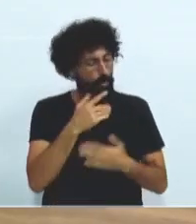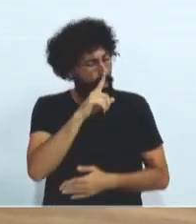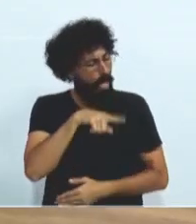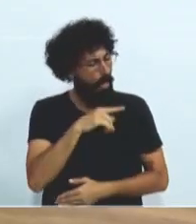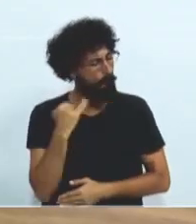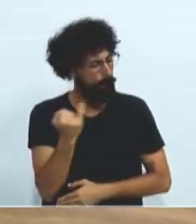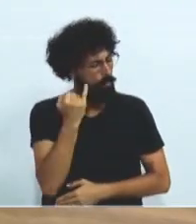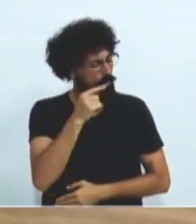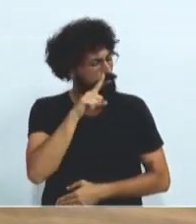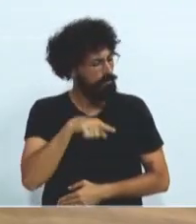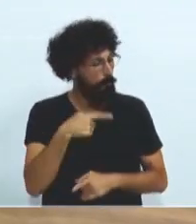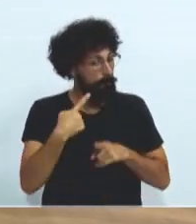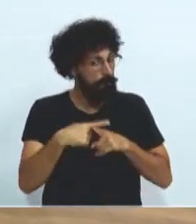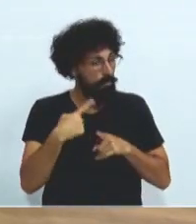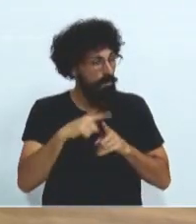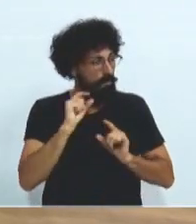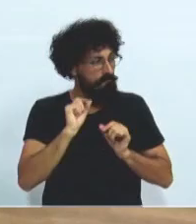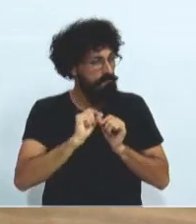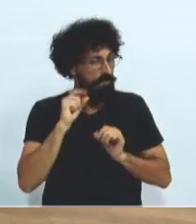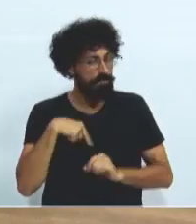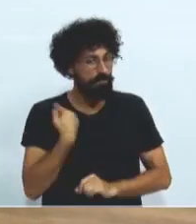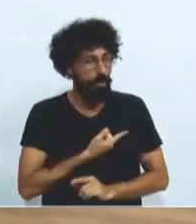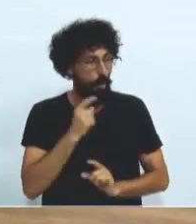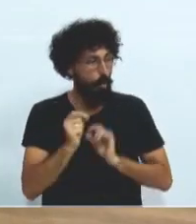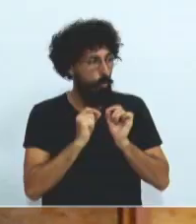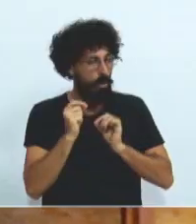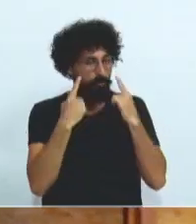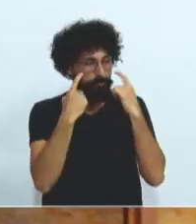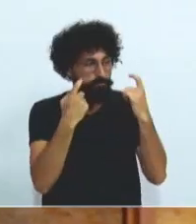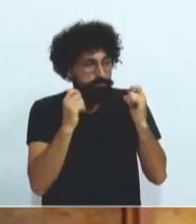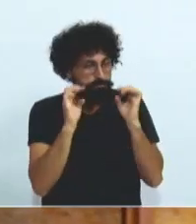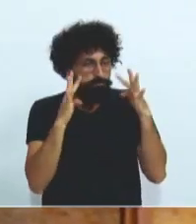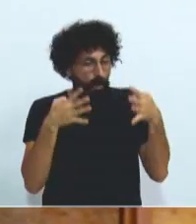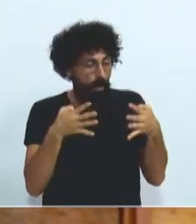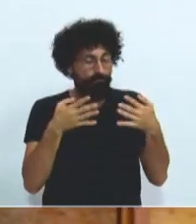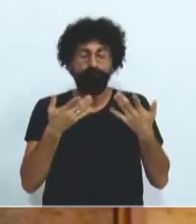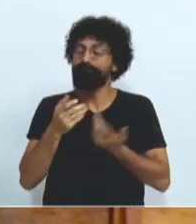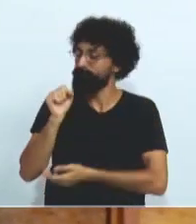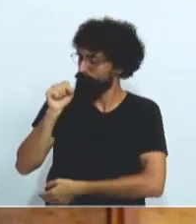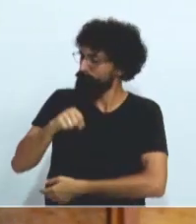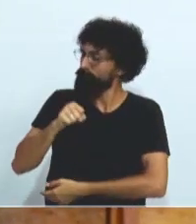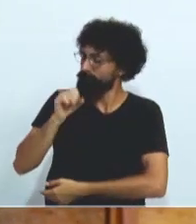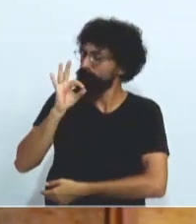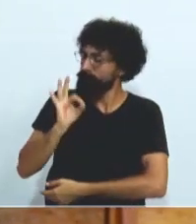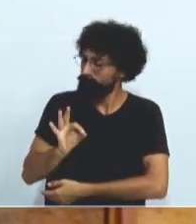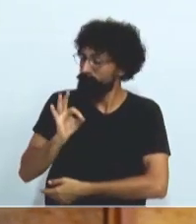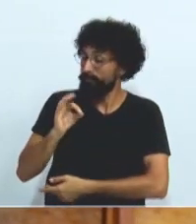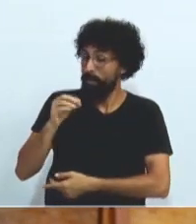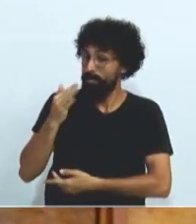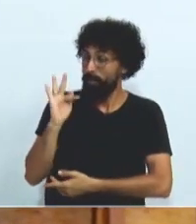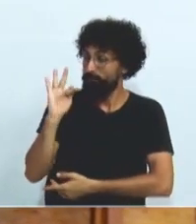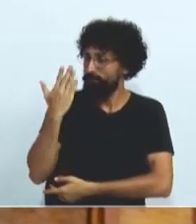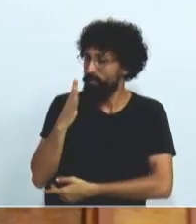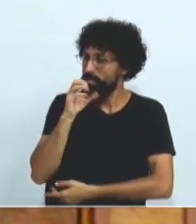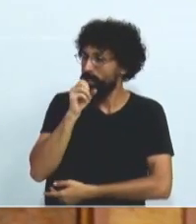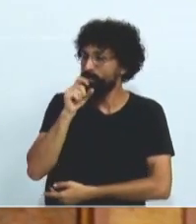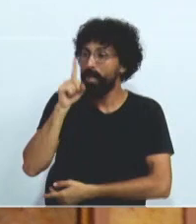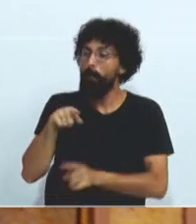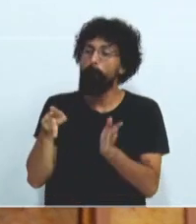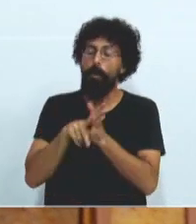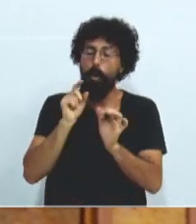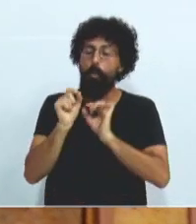gente acende um alerta, né, doutora? Com certeza, né? Então, Fevereiro Laranja veio aqui para que a população fique atenta,